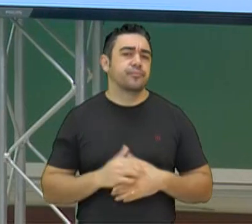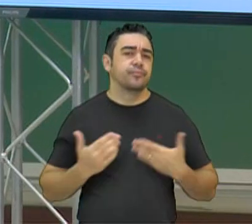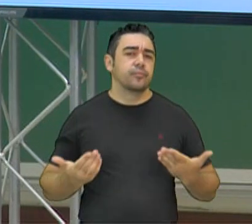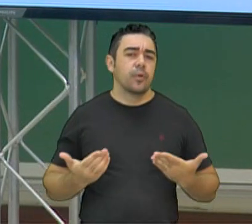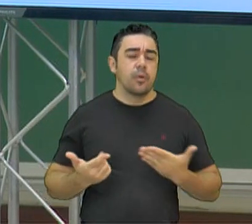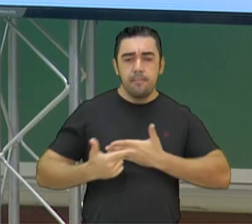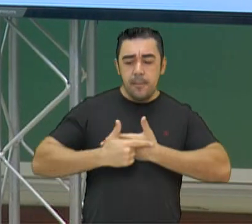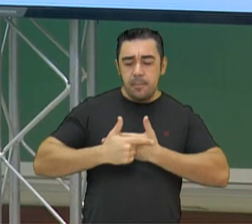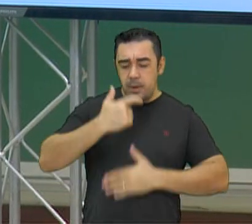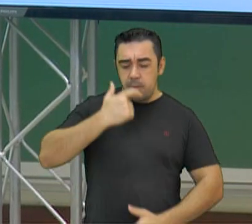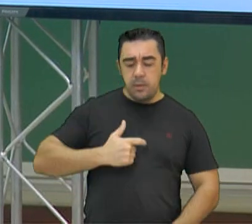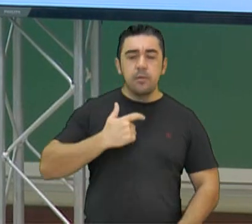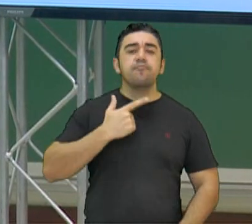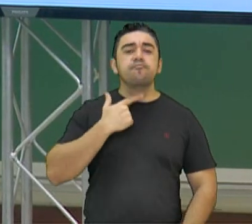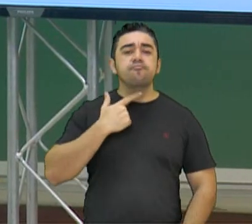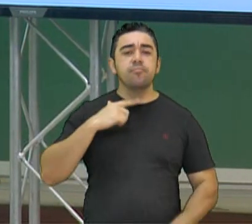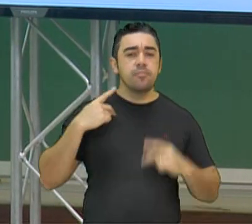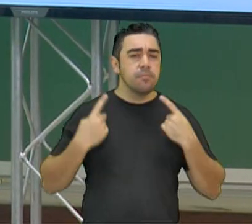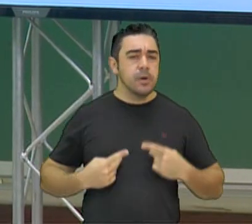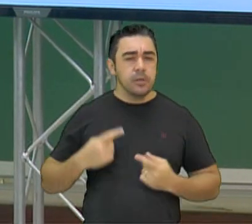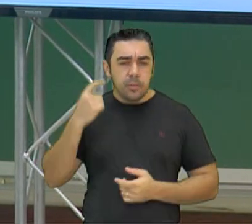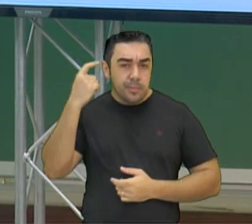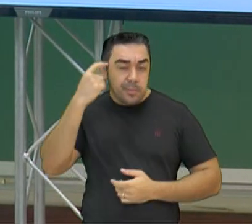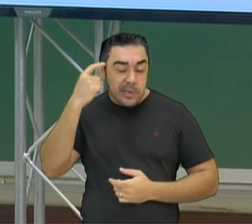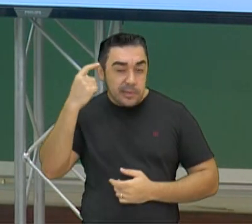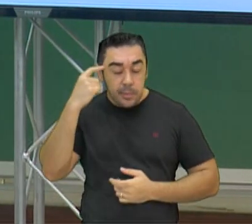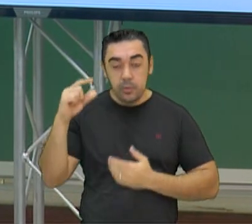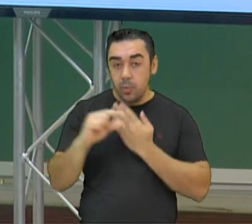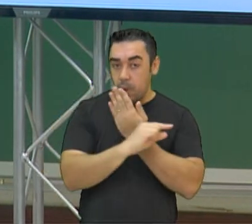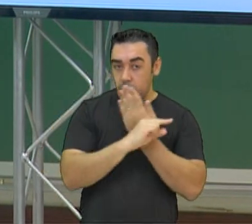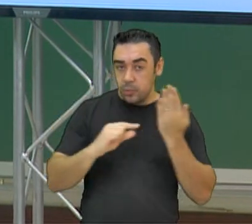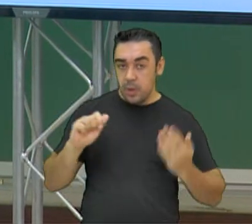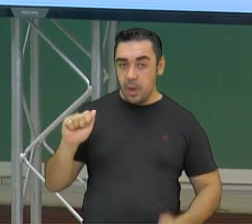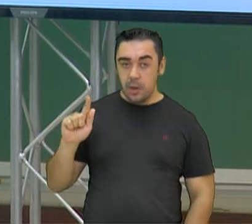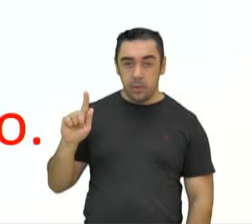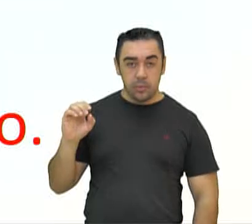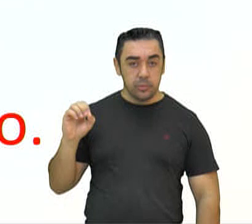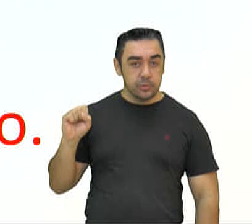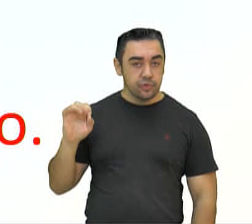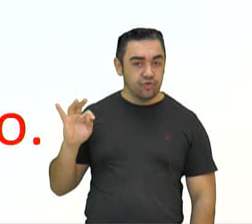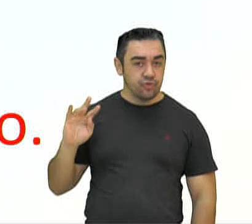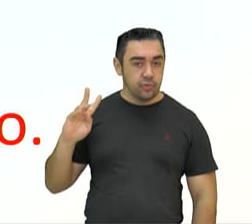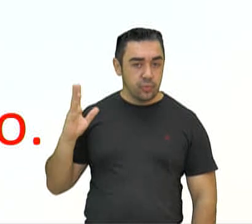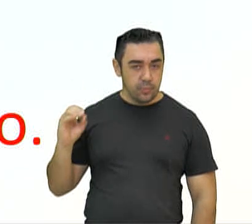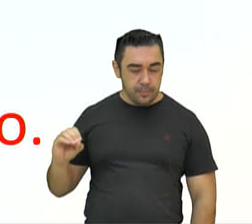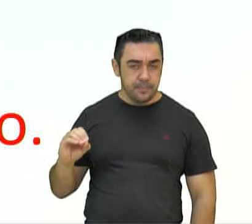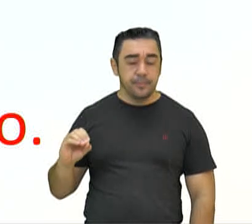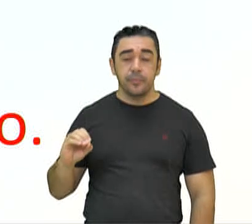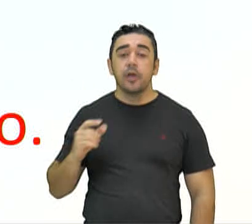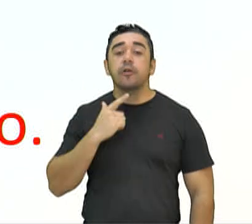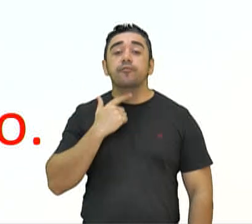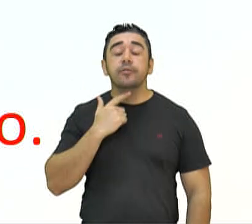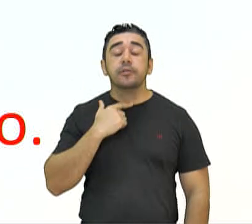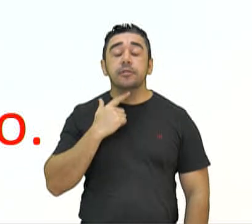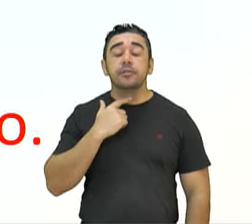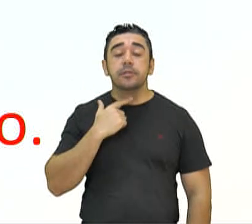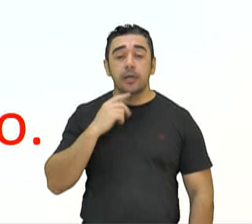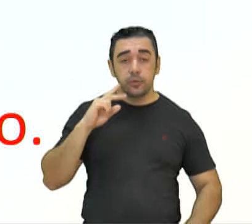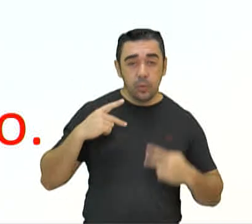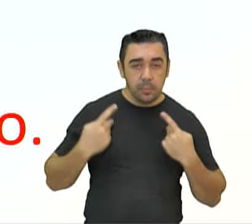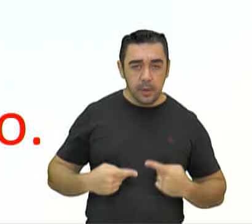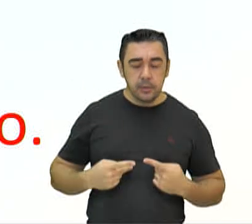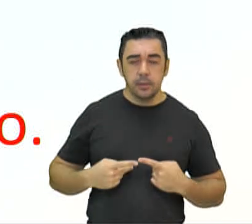da vontade humana no pensamento de Agostinho? A vontade humana tem um papel